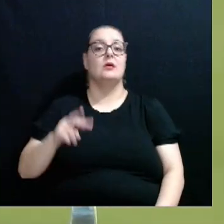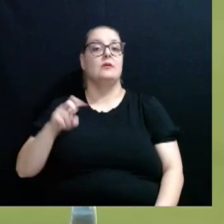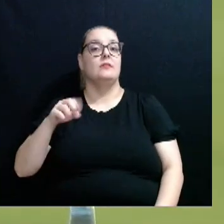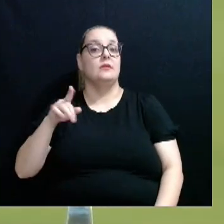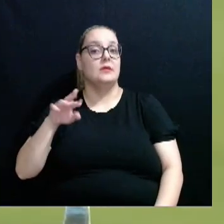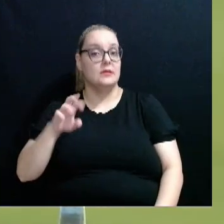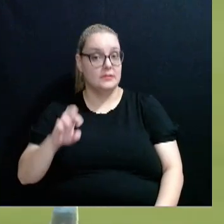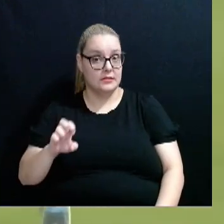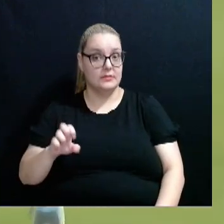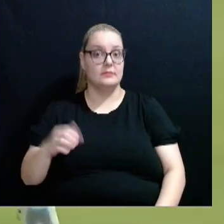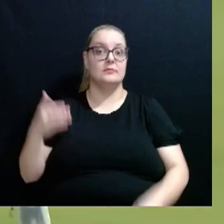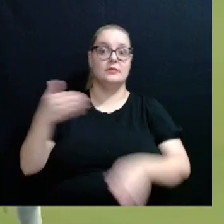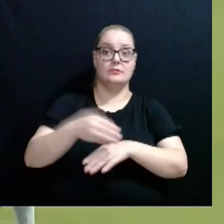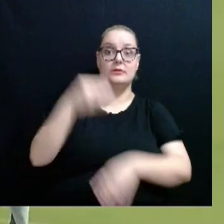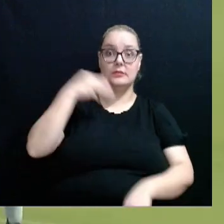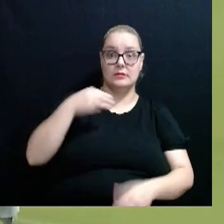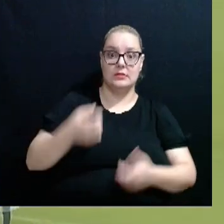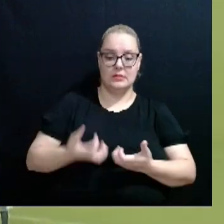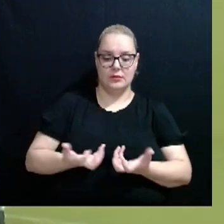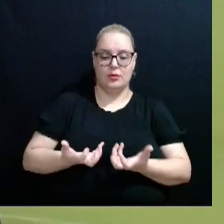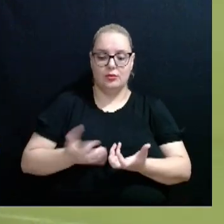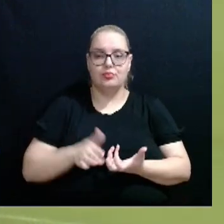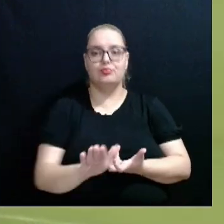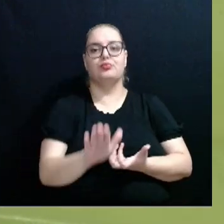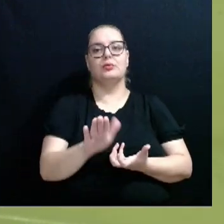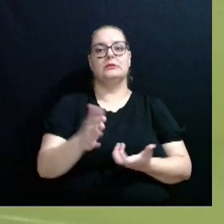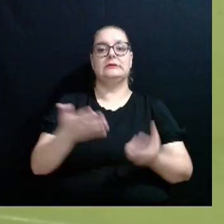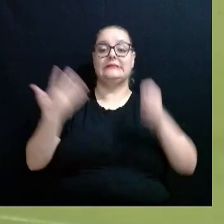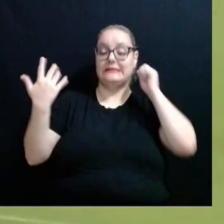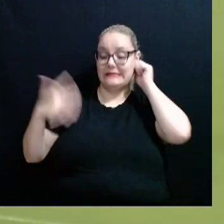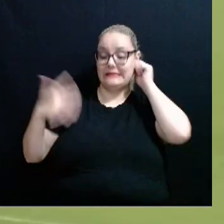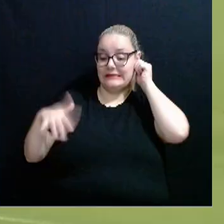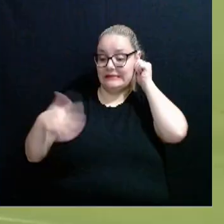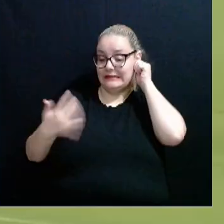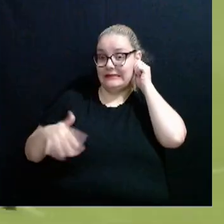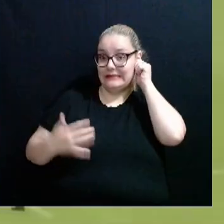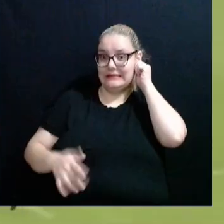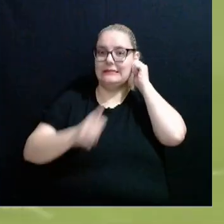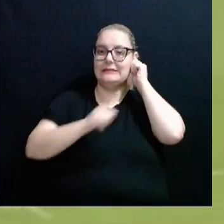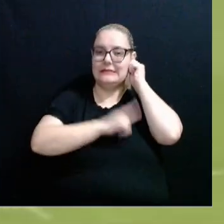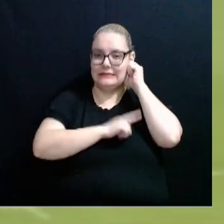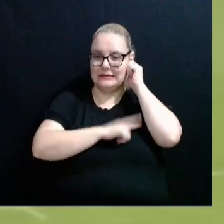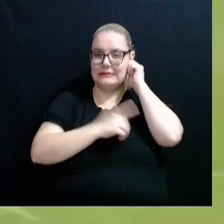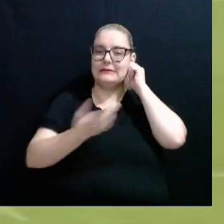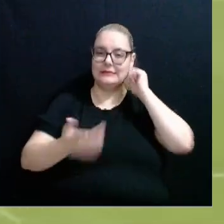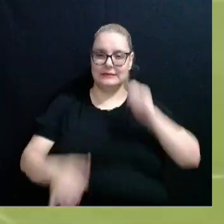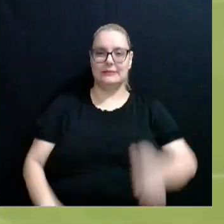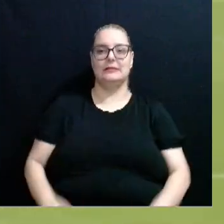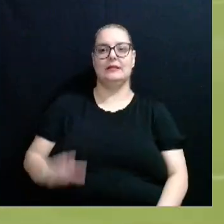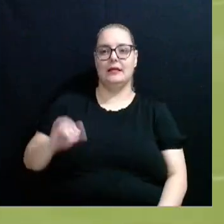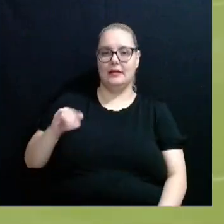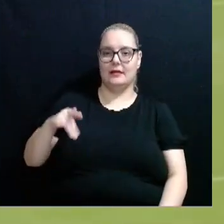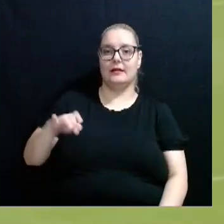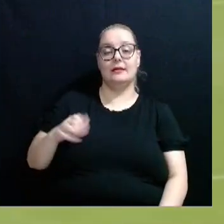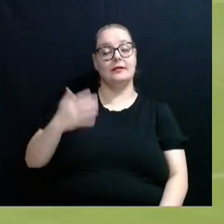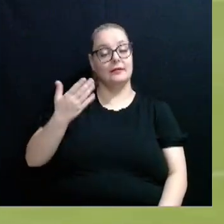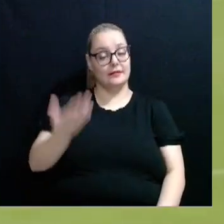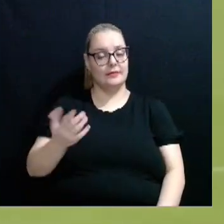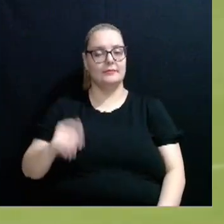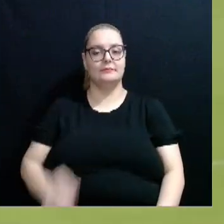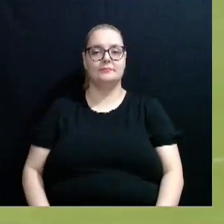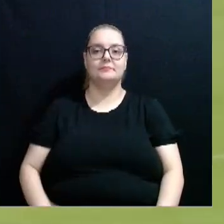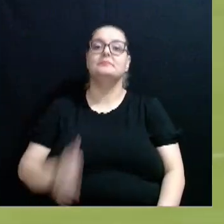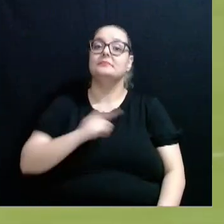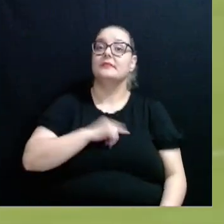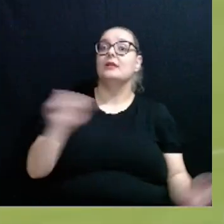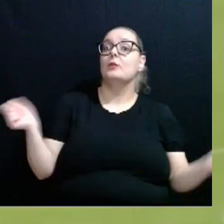Maranhão. Gramado escorregadio, né, amigo? Mas o Guarani tem Kaique França. Pois é, a partir daí o Guarani acorda,